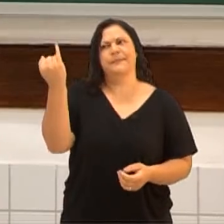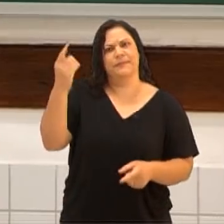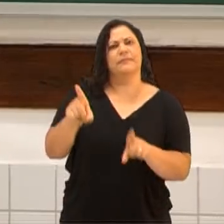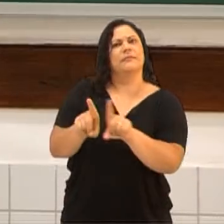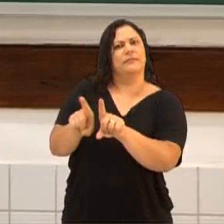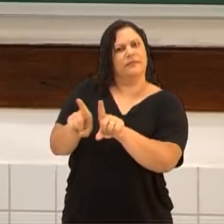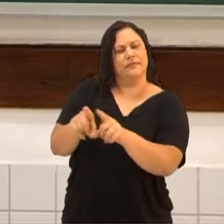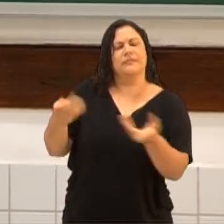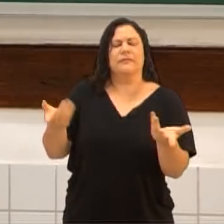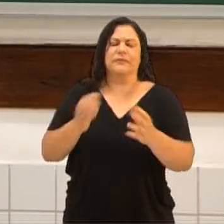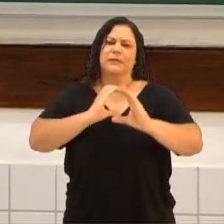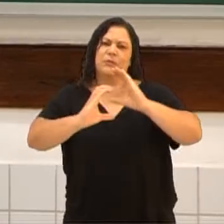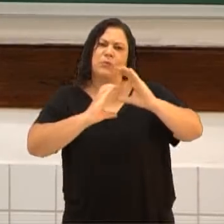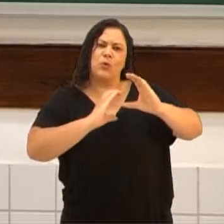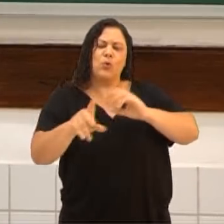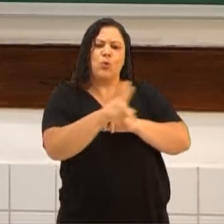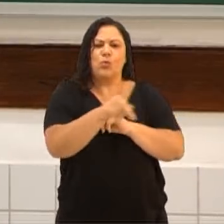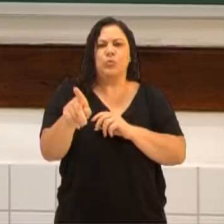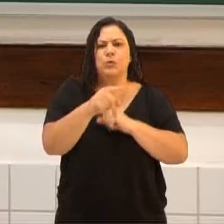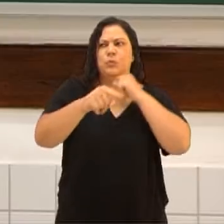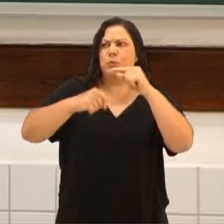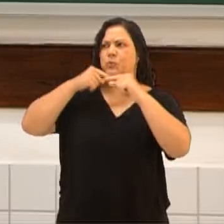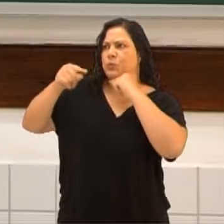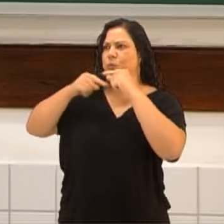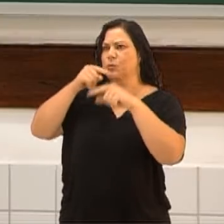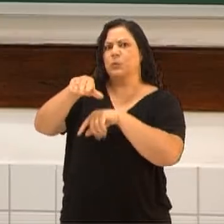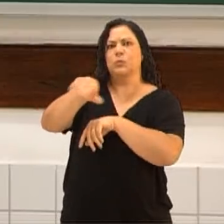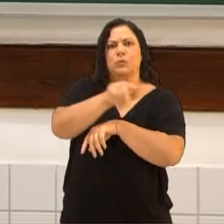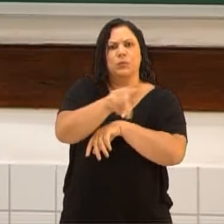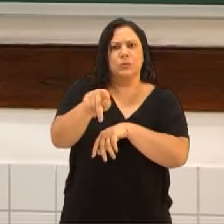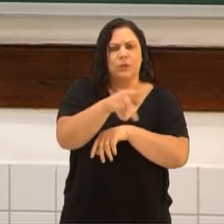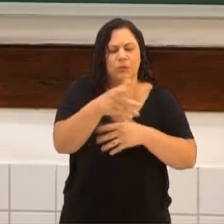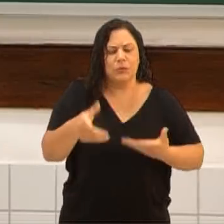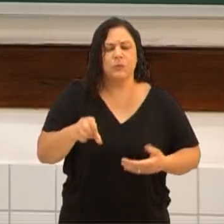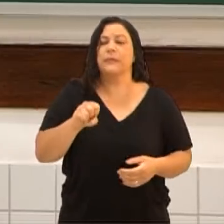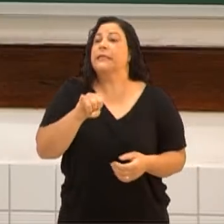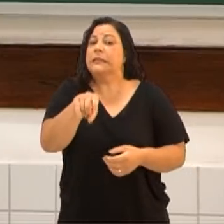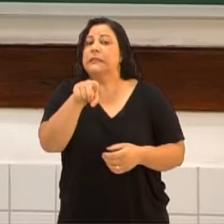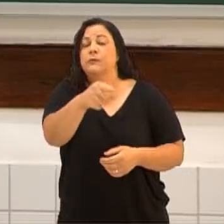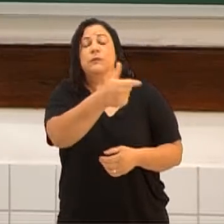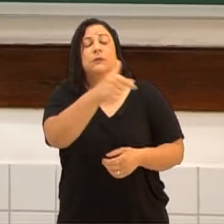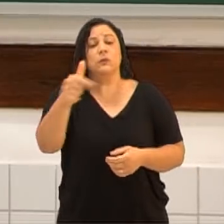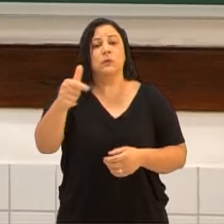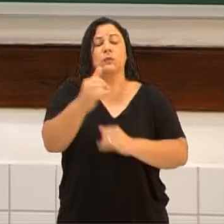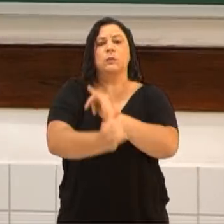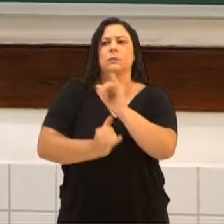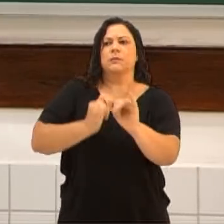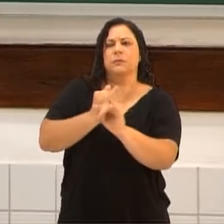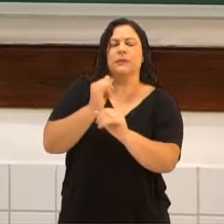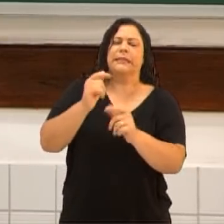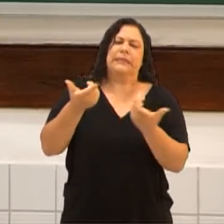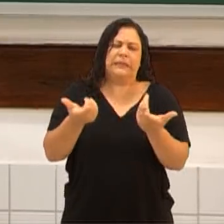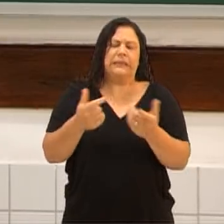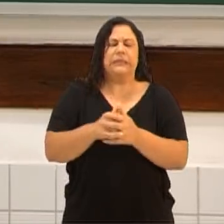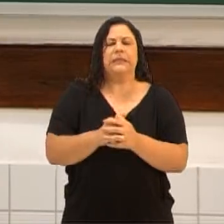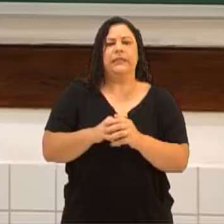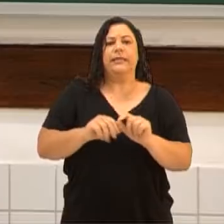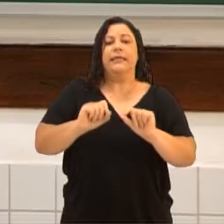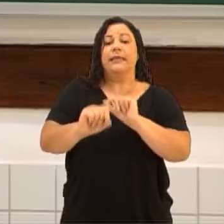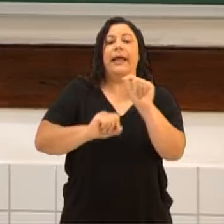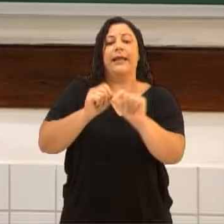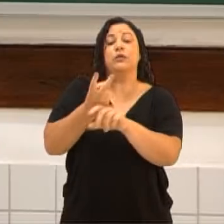comunique-se com seus professores, tire suas dúvidas. E se por acaso você ainda não tem acesso às salas virtuais, continue procurando sua escola